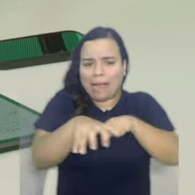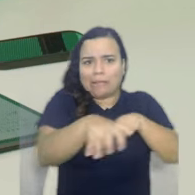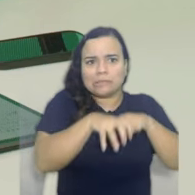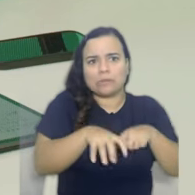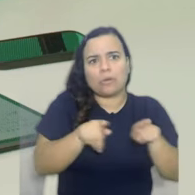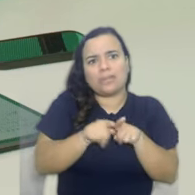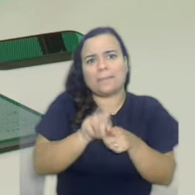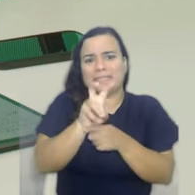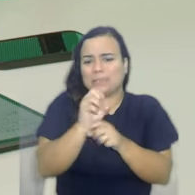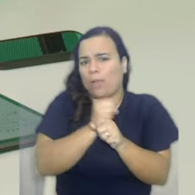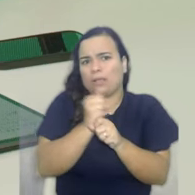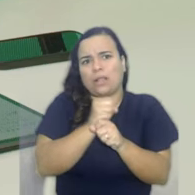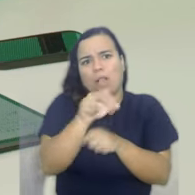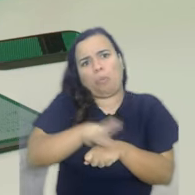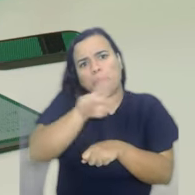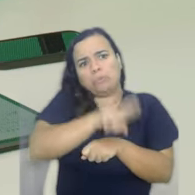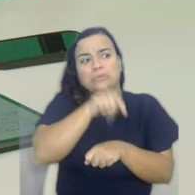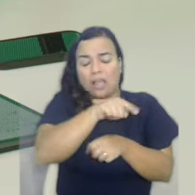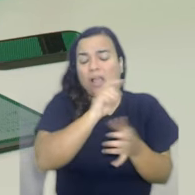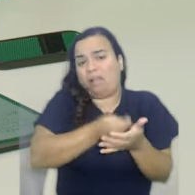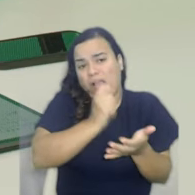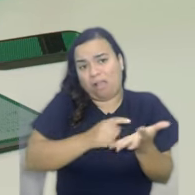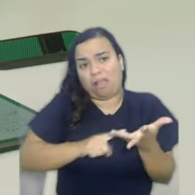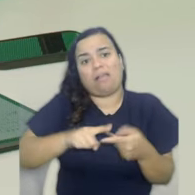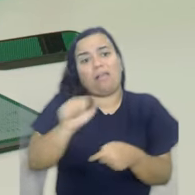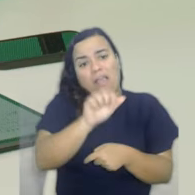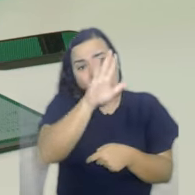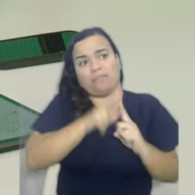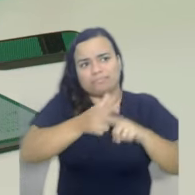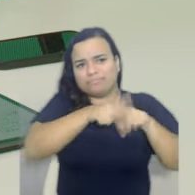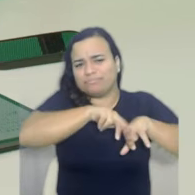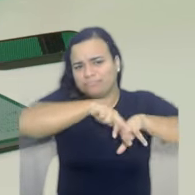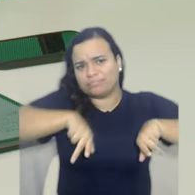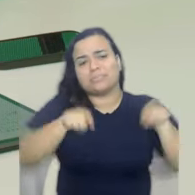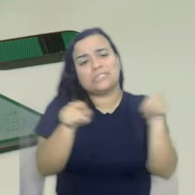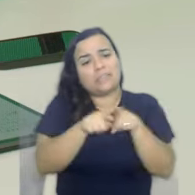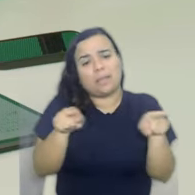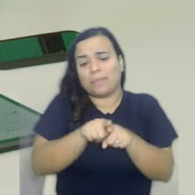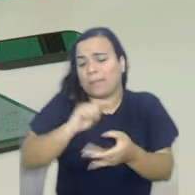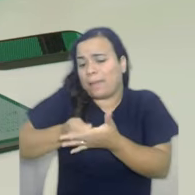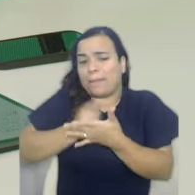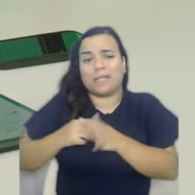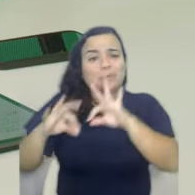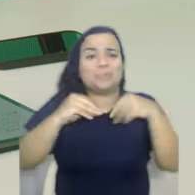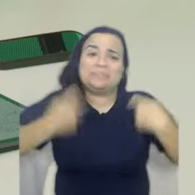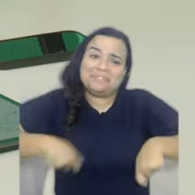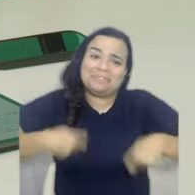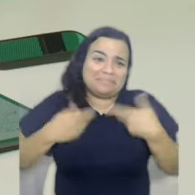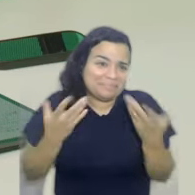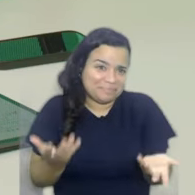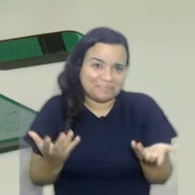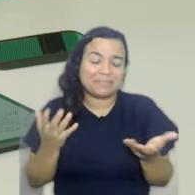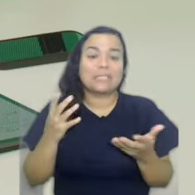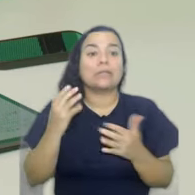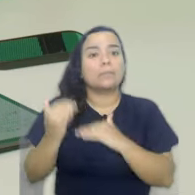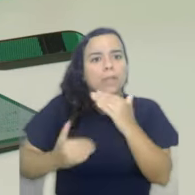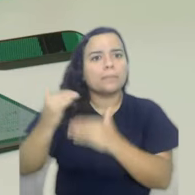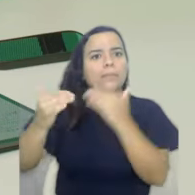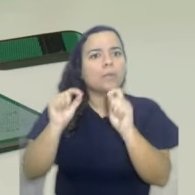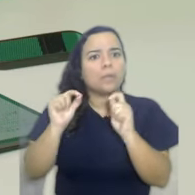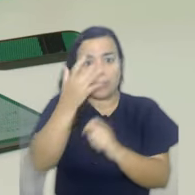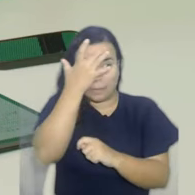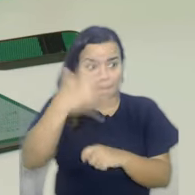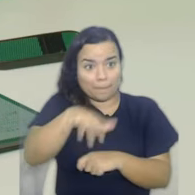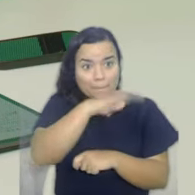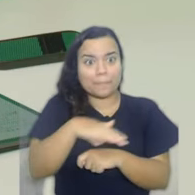o custo da manutenção então quando a gente tem eh cada vez mas acho que essa população né os produtores estão conscientes de que a tecnologia